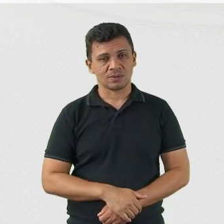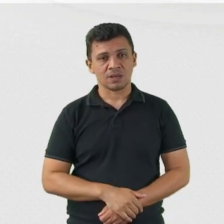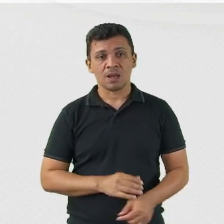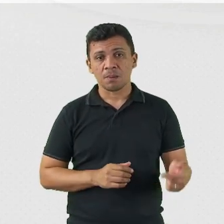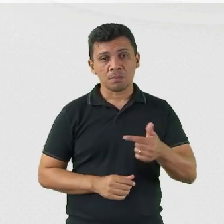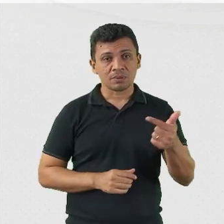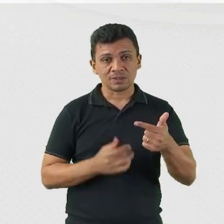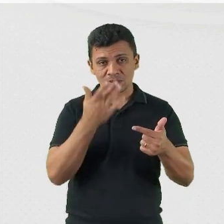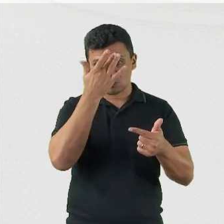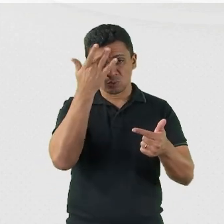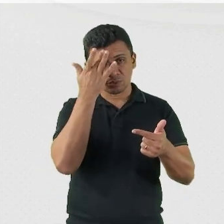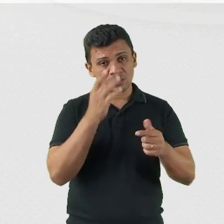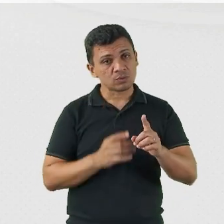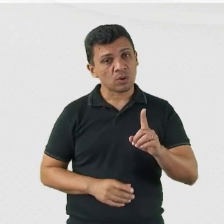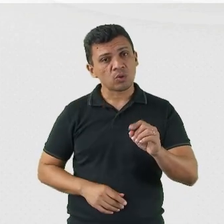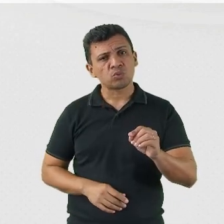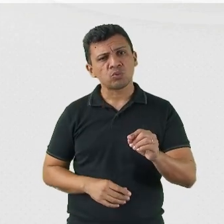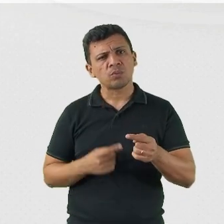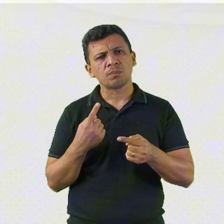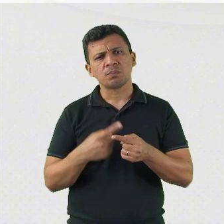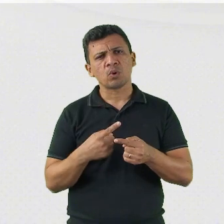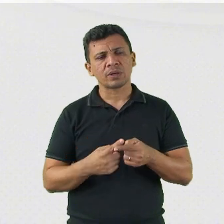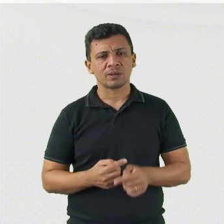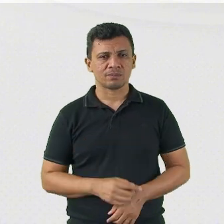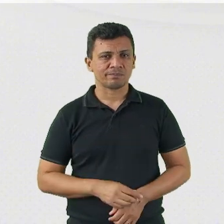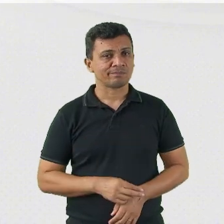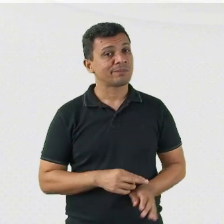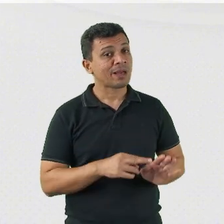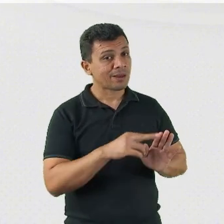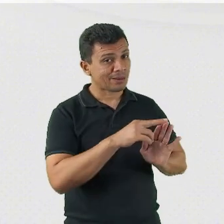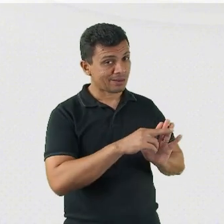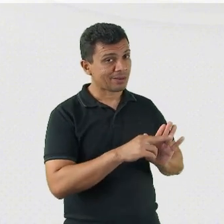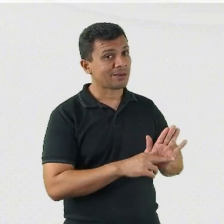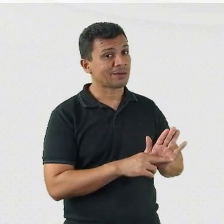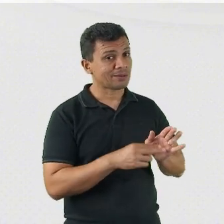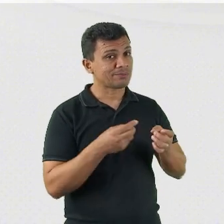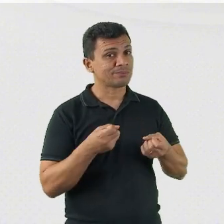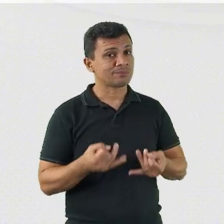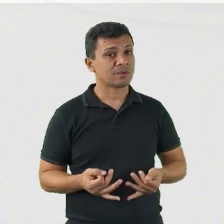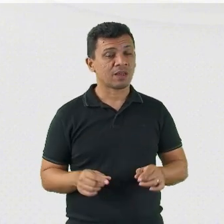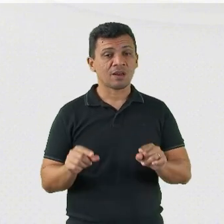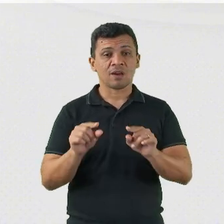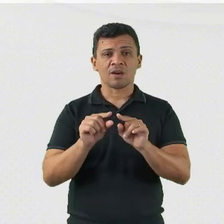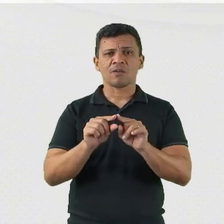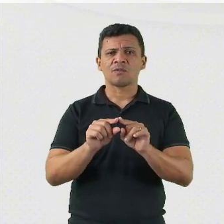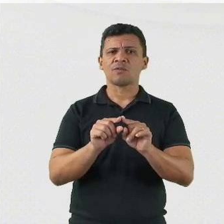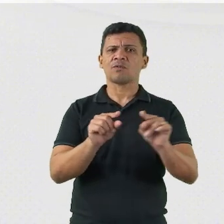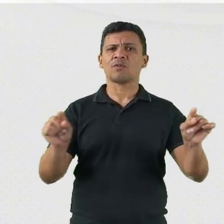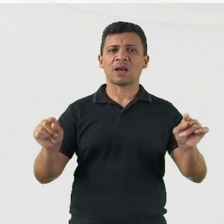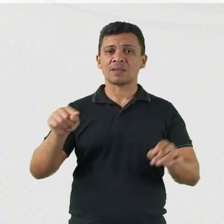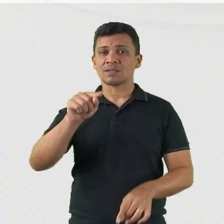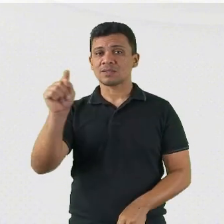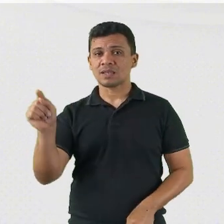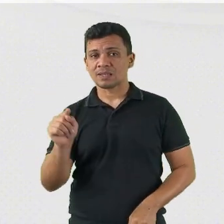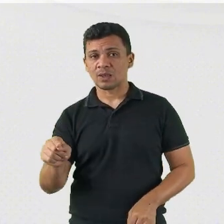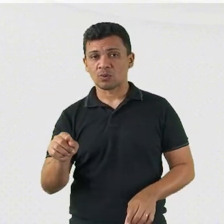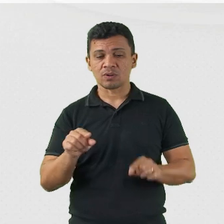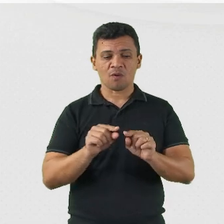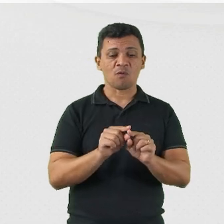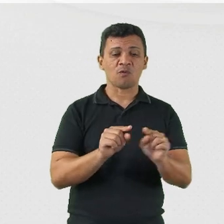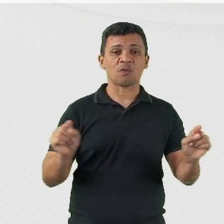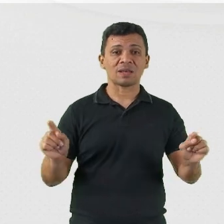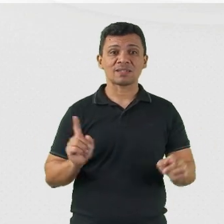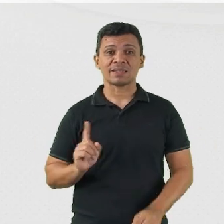do? Justamente por essa regrinha que eu falei para vocês. Frases interrogativas e negativas, quando